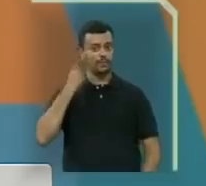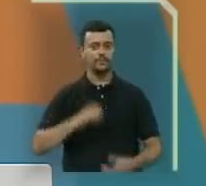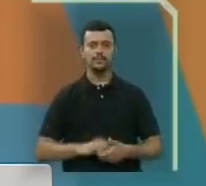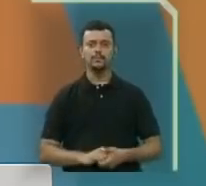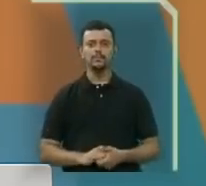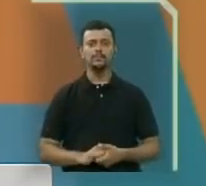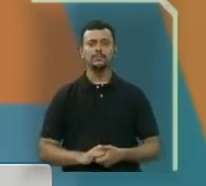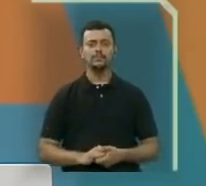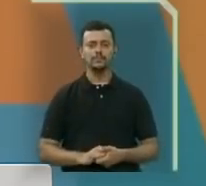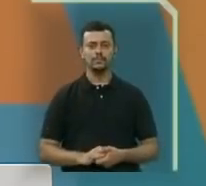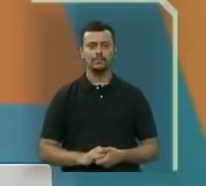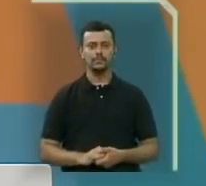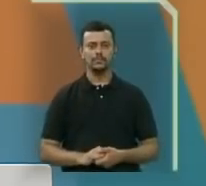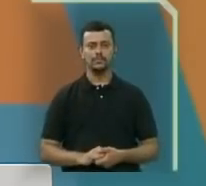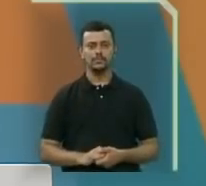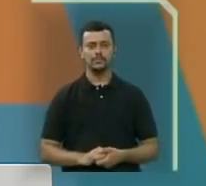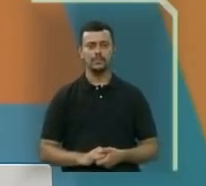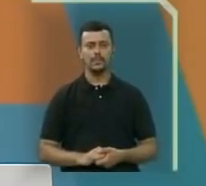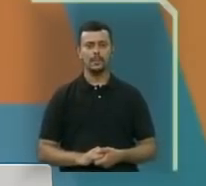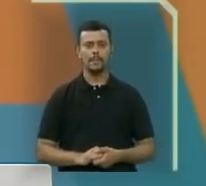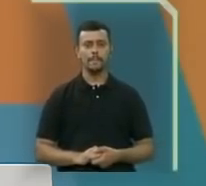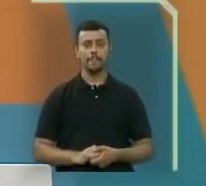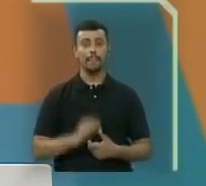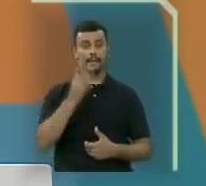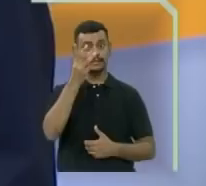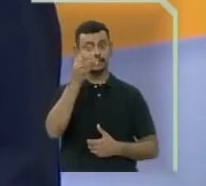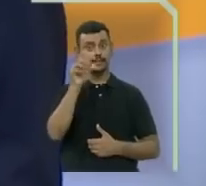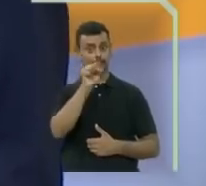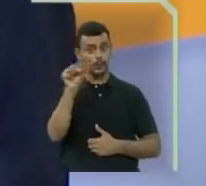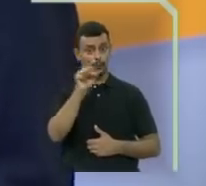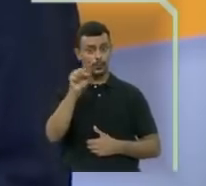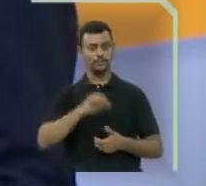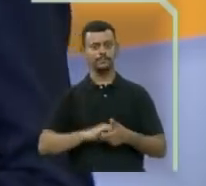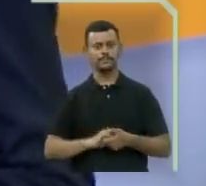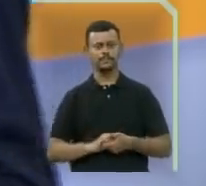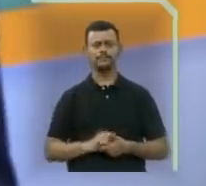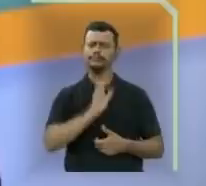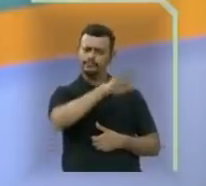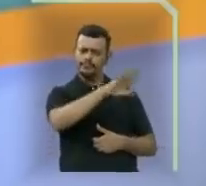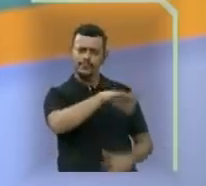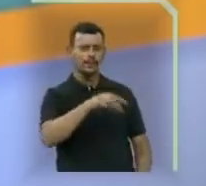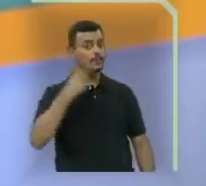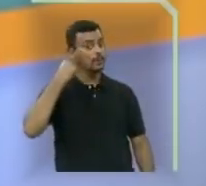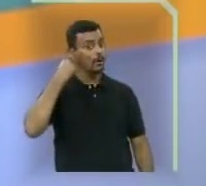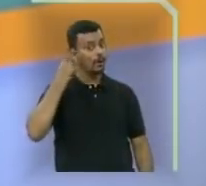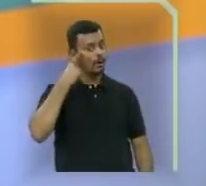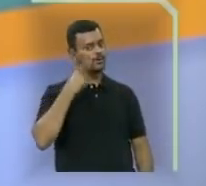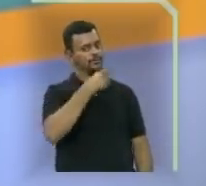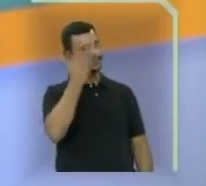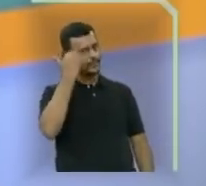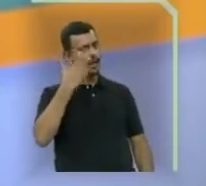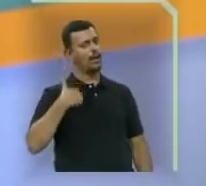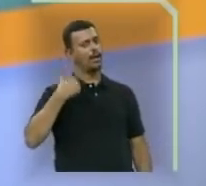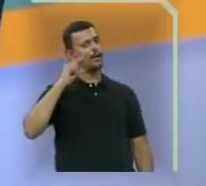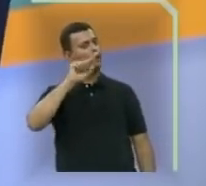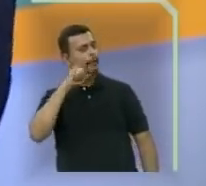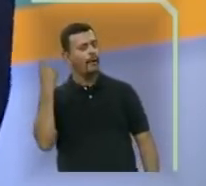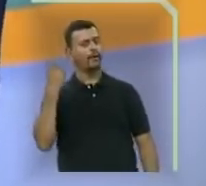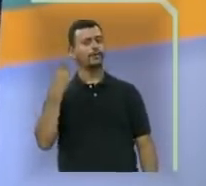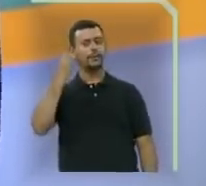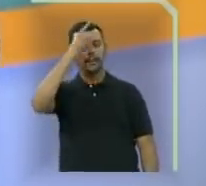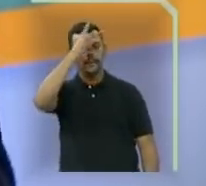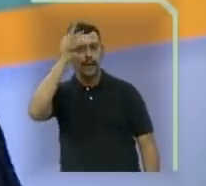Muito bem. E 30 segundos para a pergunta. Bem, Dória, eu, como você sabe, fui prefeito, fui secretário de